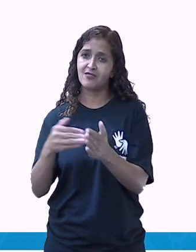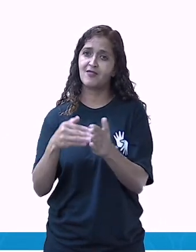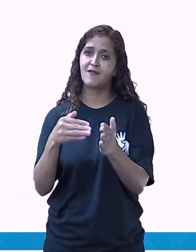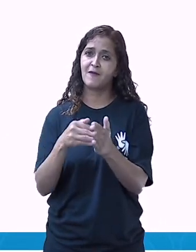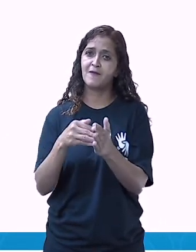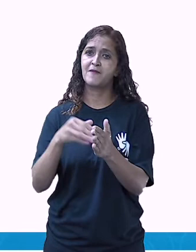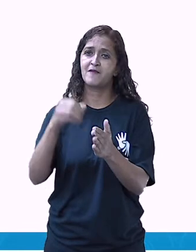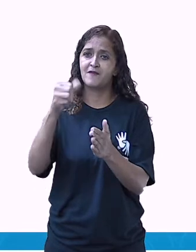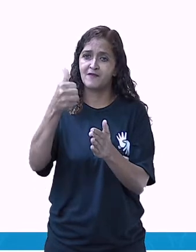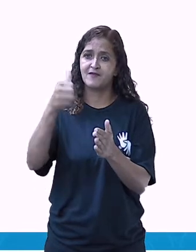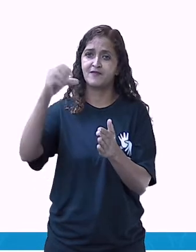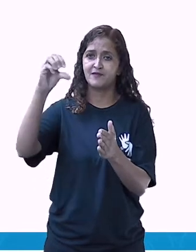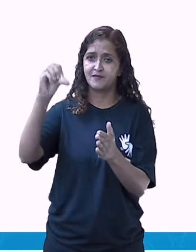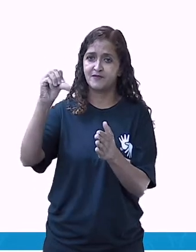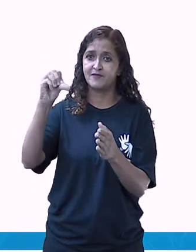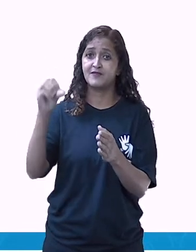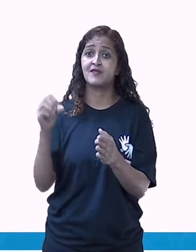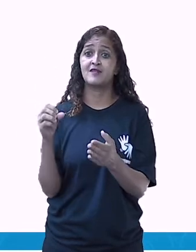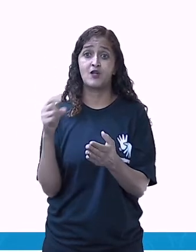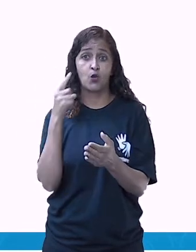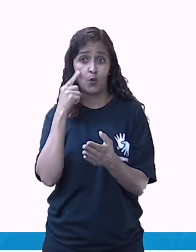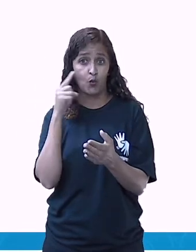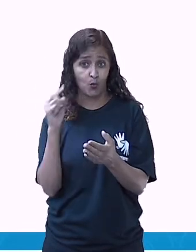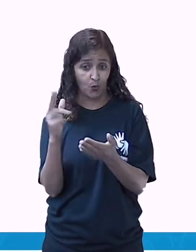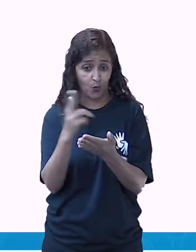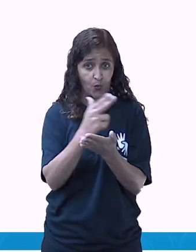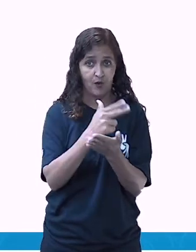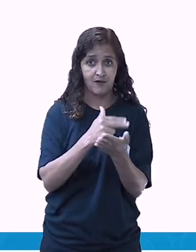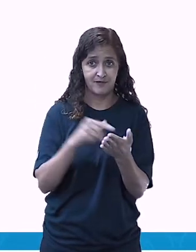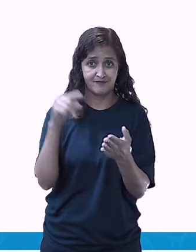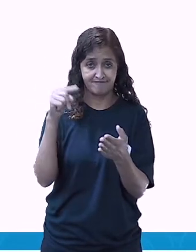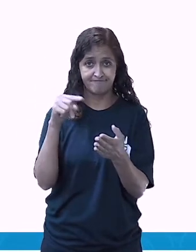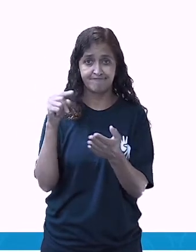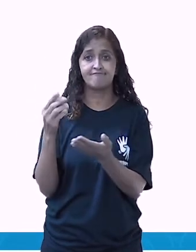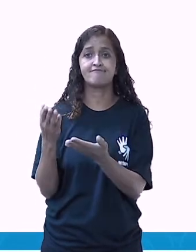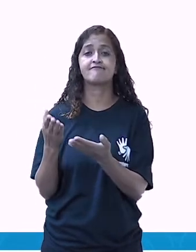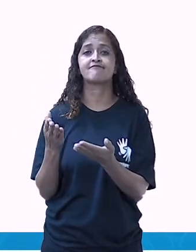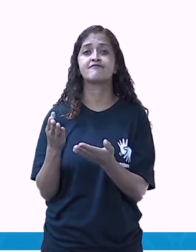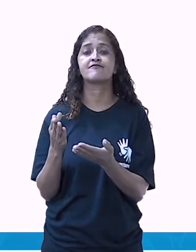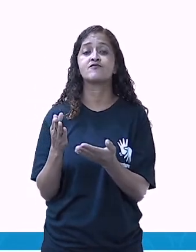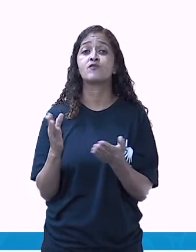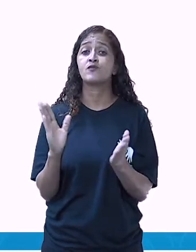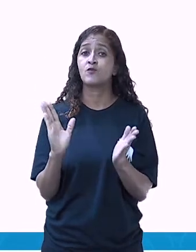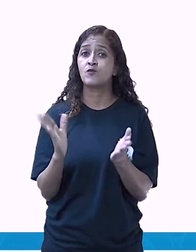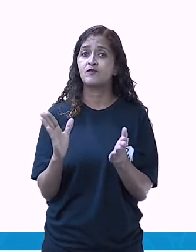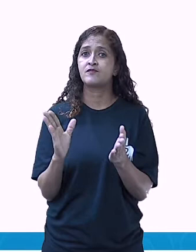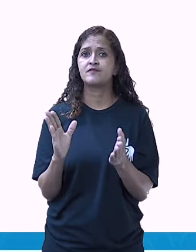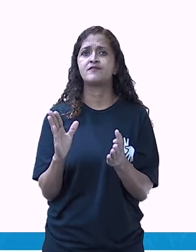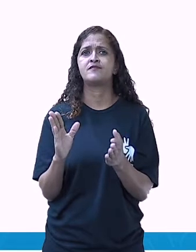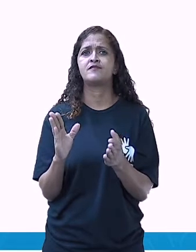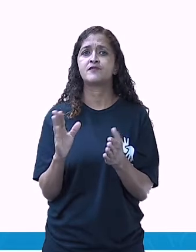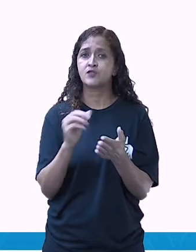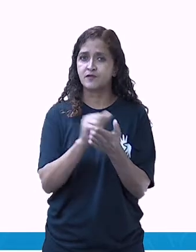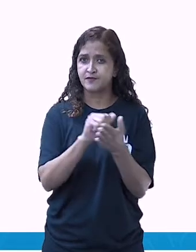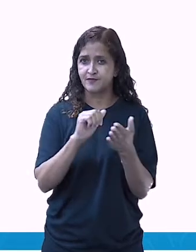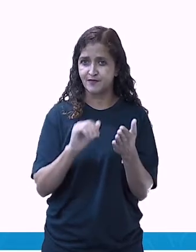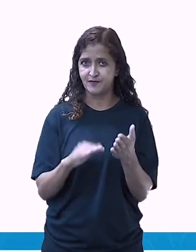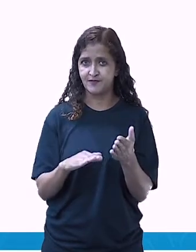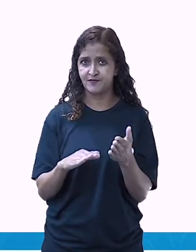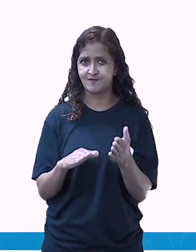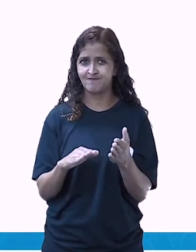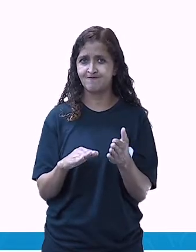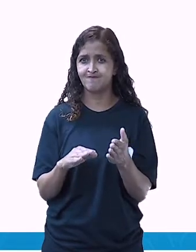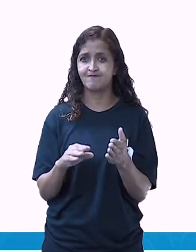número contido aqui nessa imagem, nesse exercício. Agora, esse exercício aqui, ó,